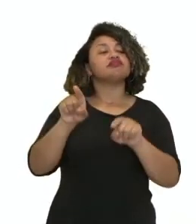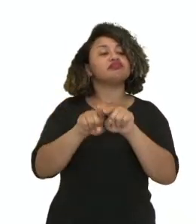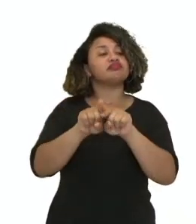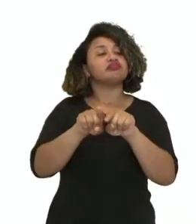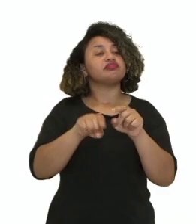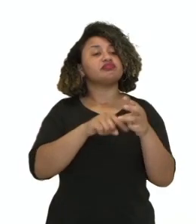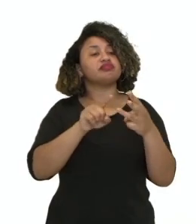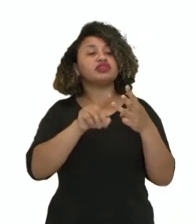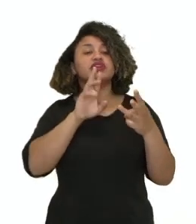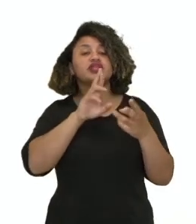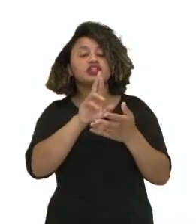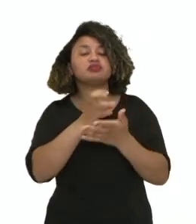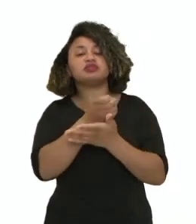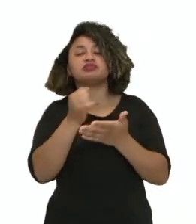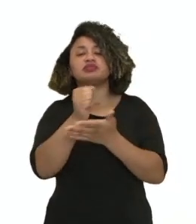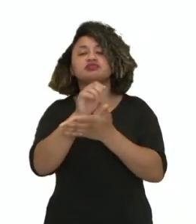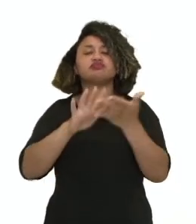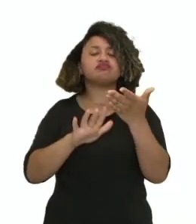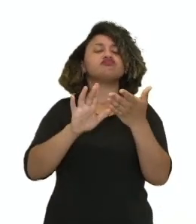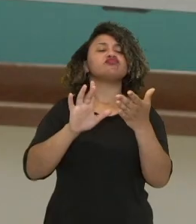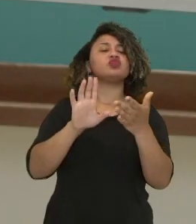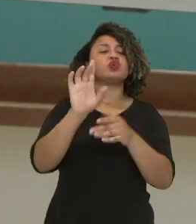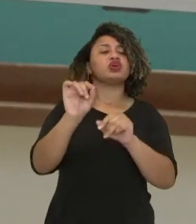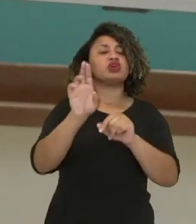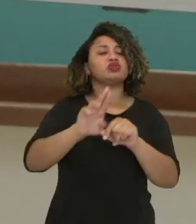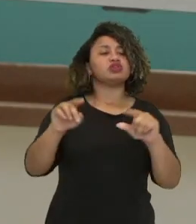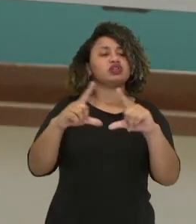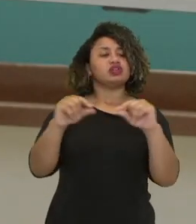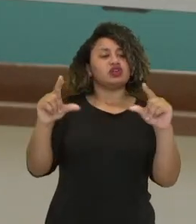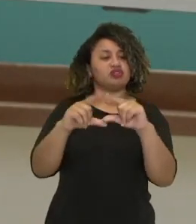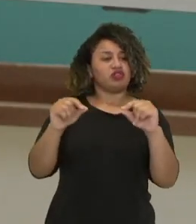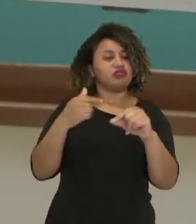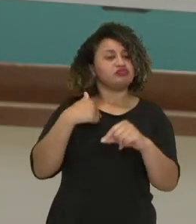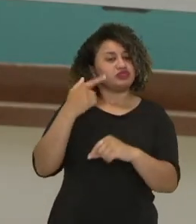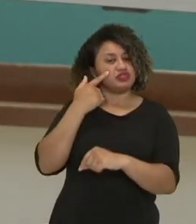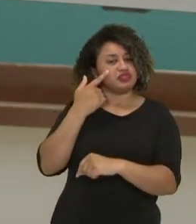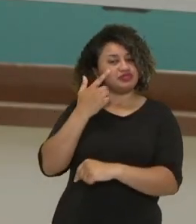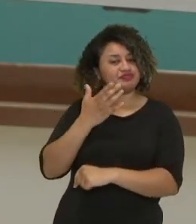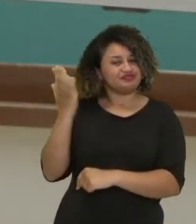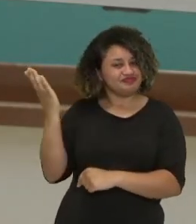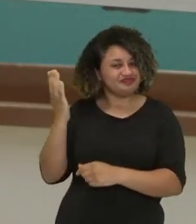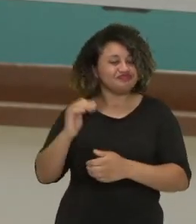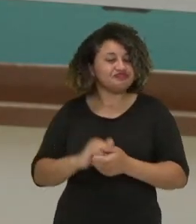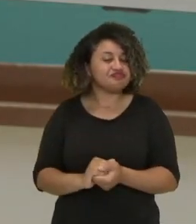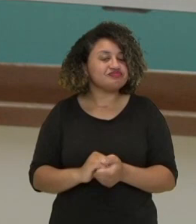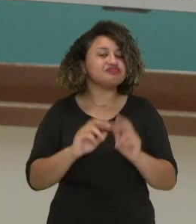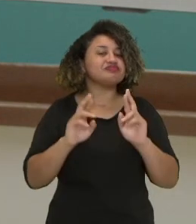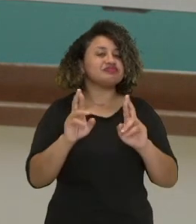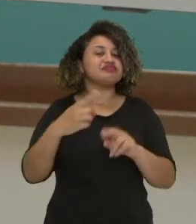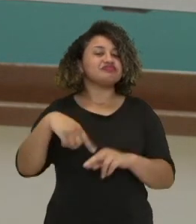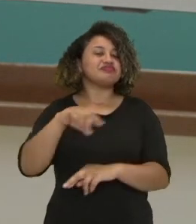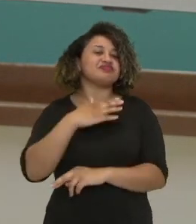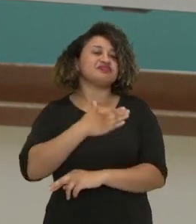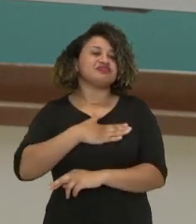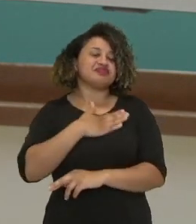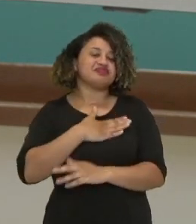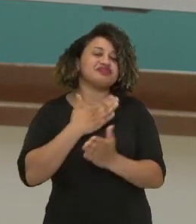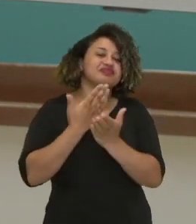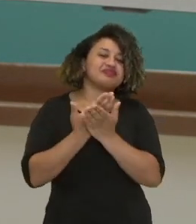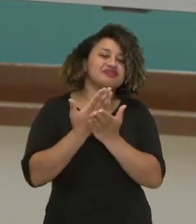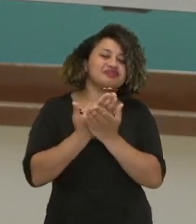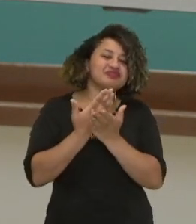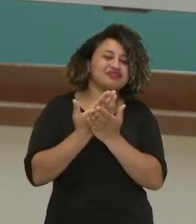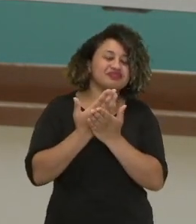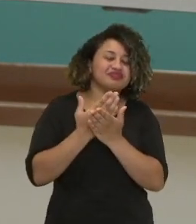situações problemas fazendo uso da fórmula, ok? Espero que vocês tenham gostado